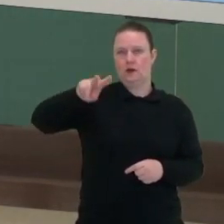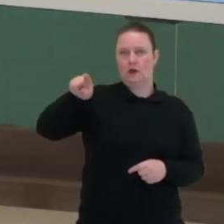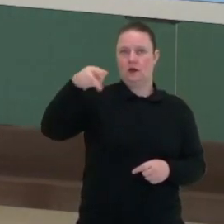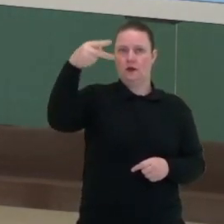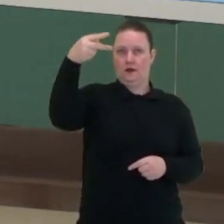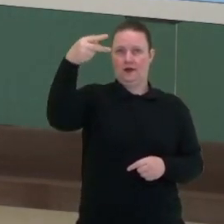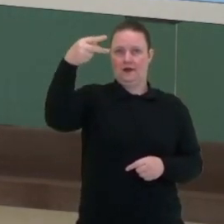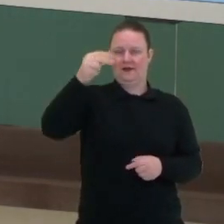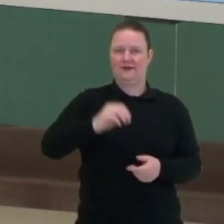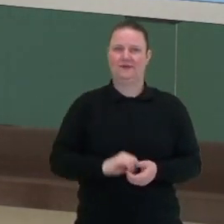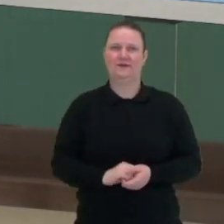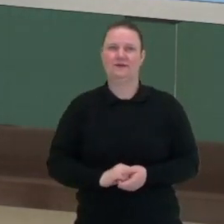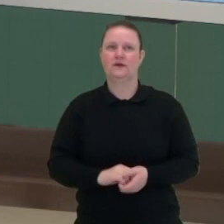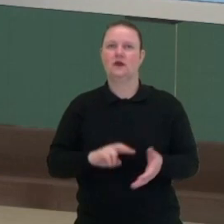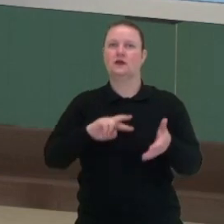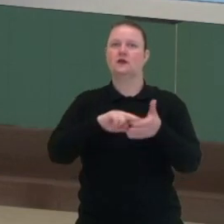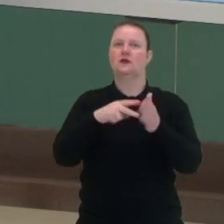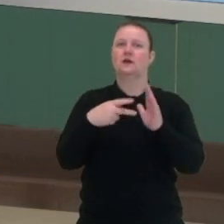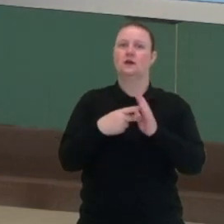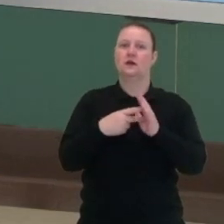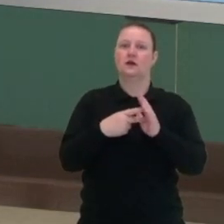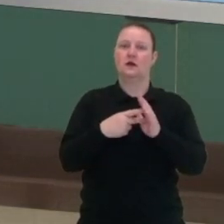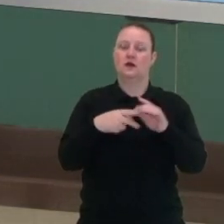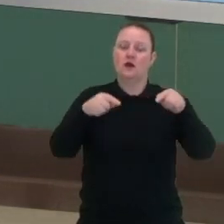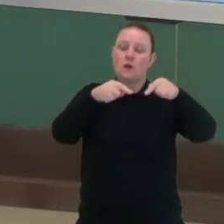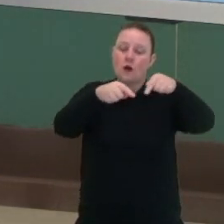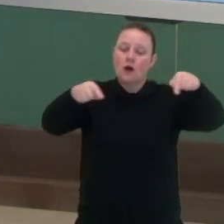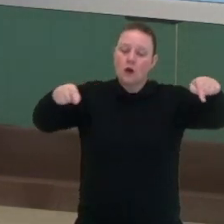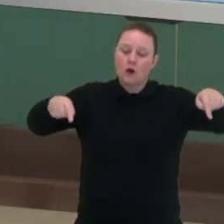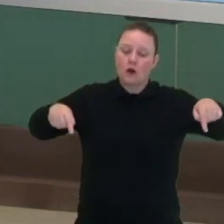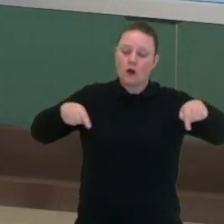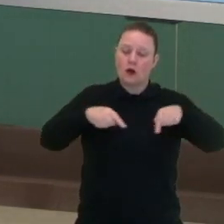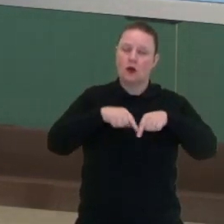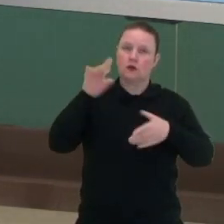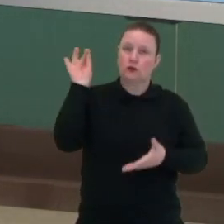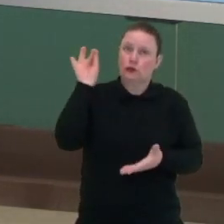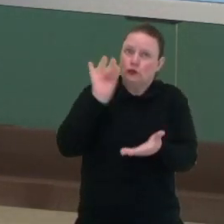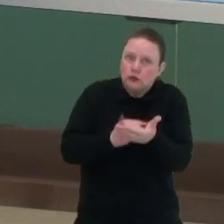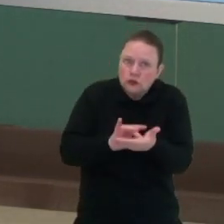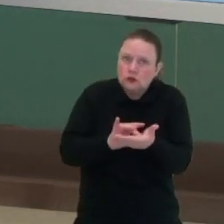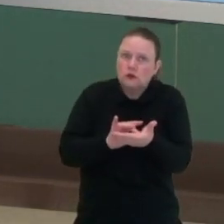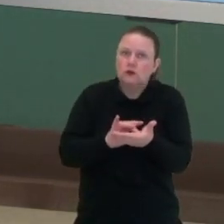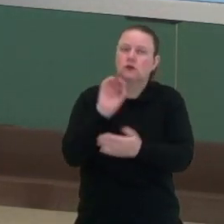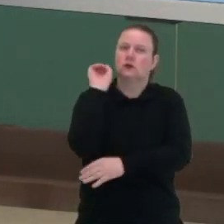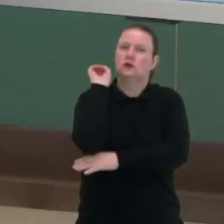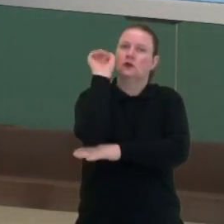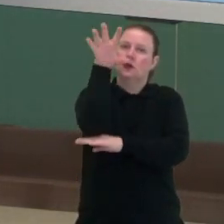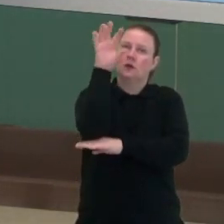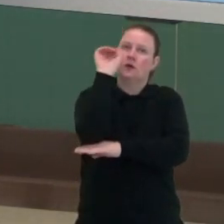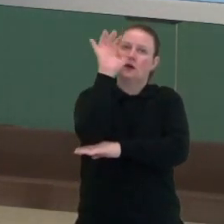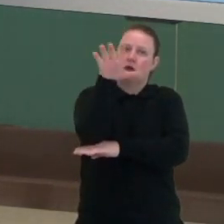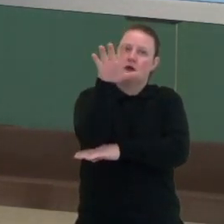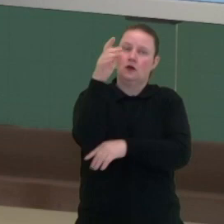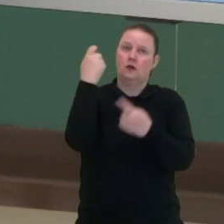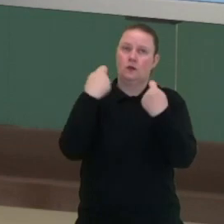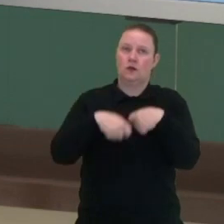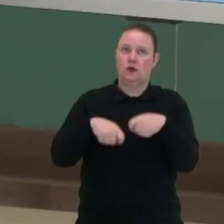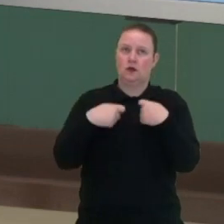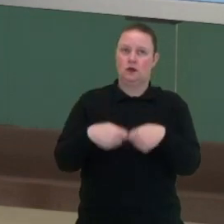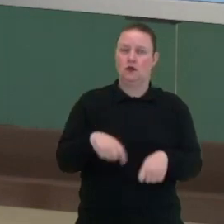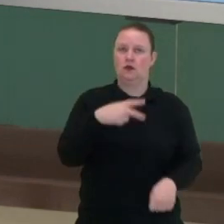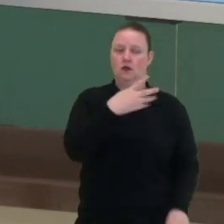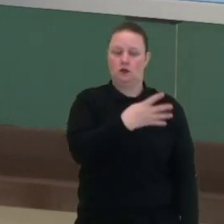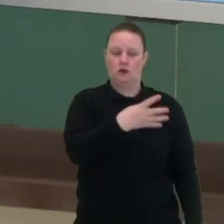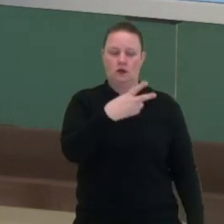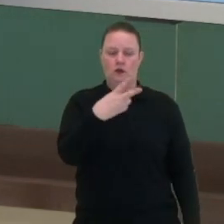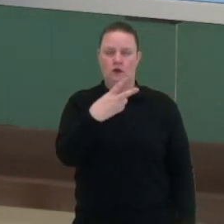metros quadrados. Então, significa que uma quadra oficial de basquete tem que ter uma área aí de